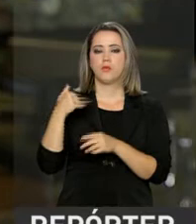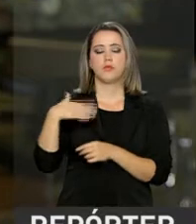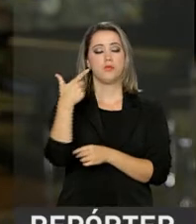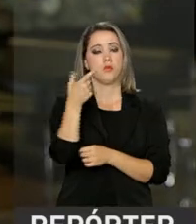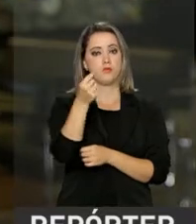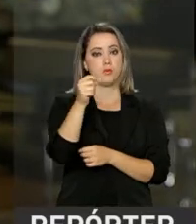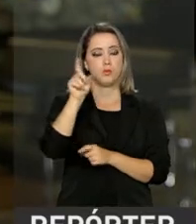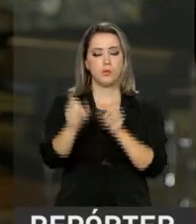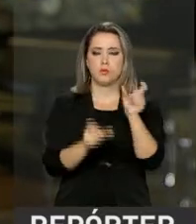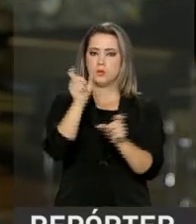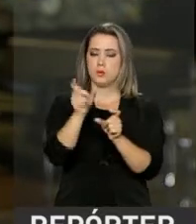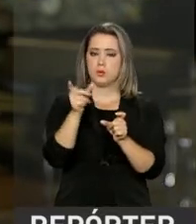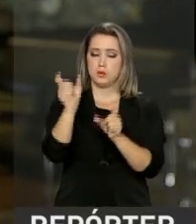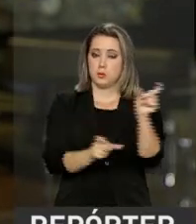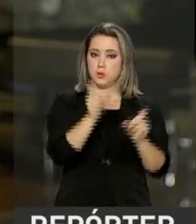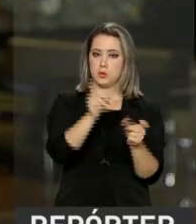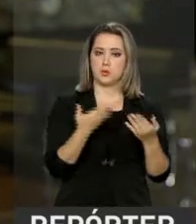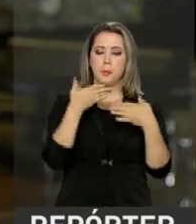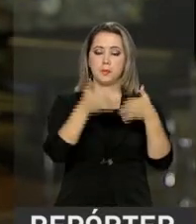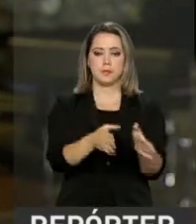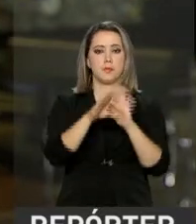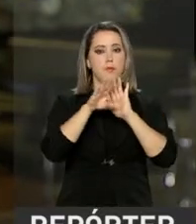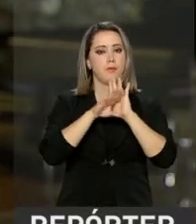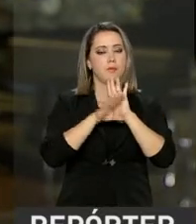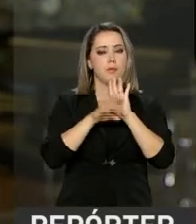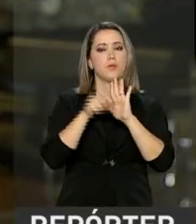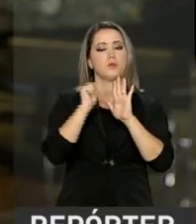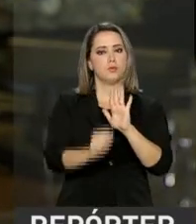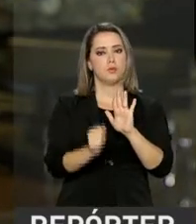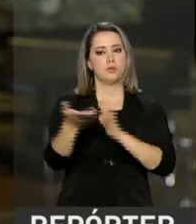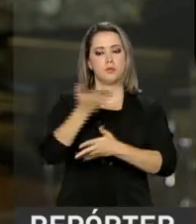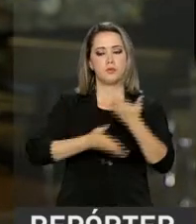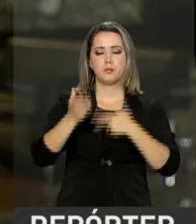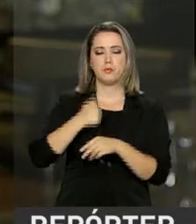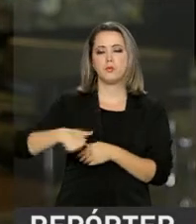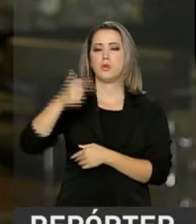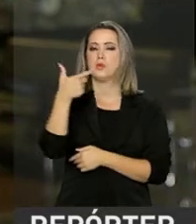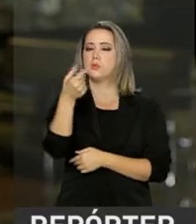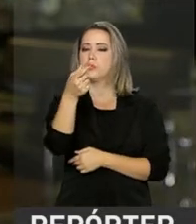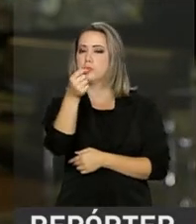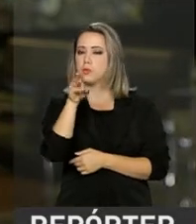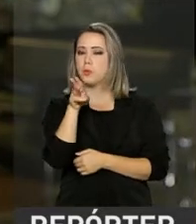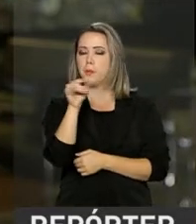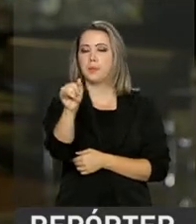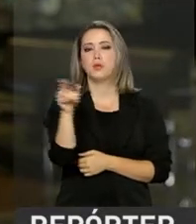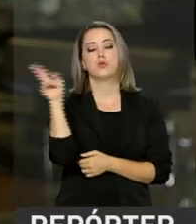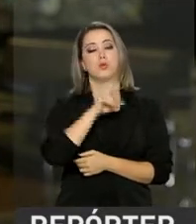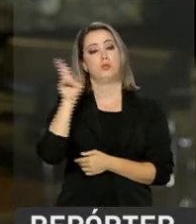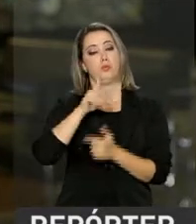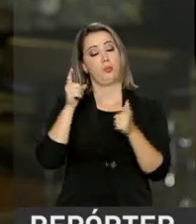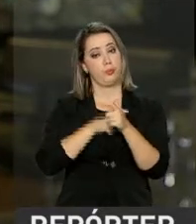contribuintes participe do programa e que podem ser negociados 200 bilhões de reais em dívidas